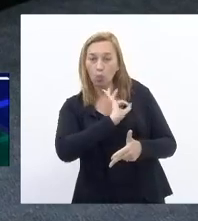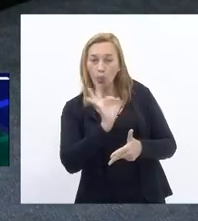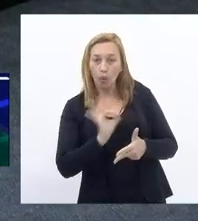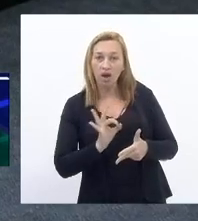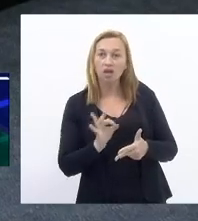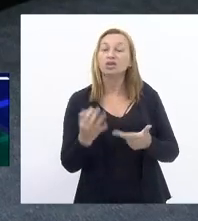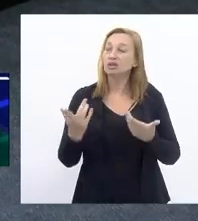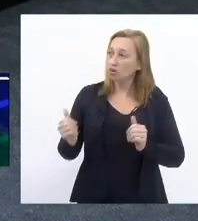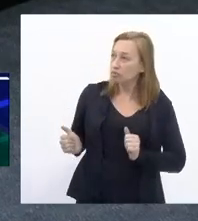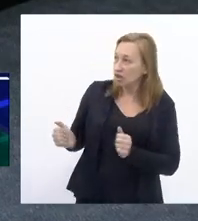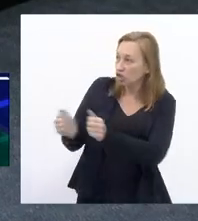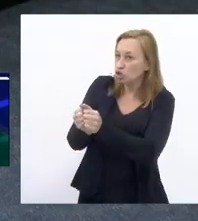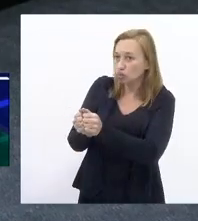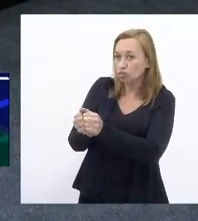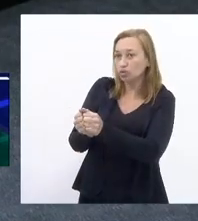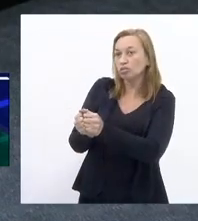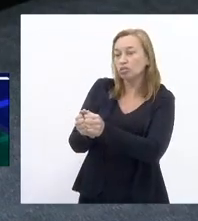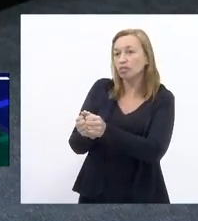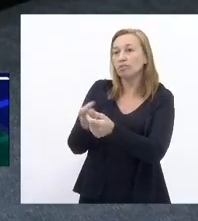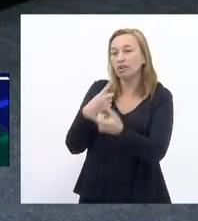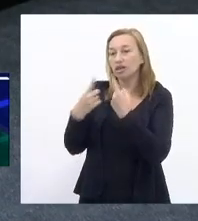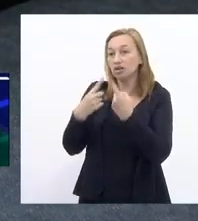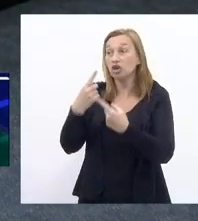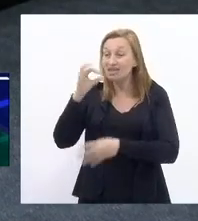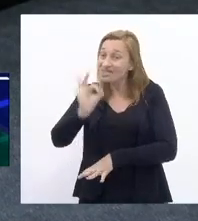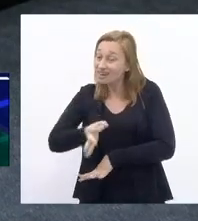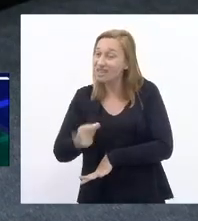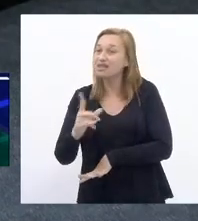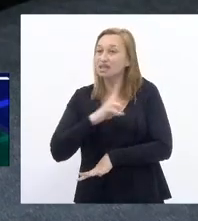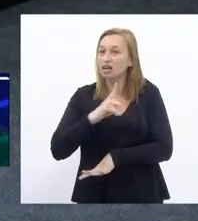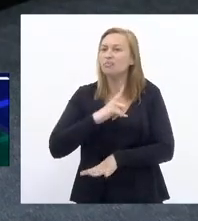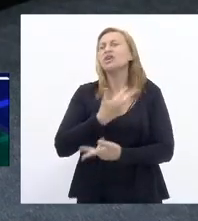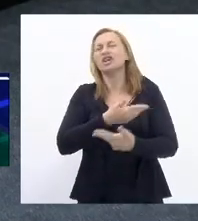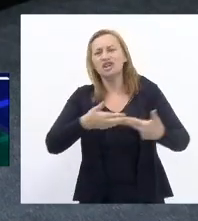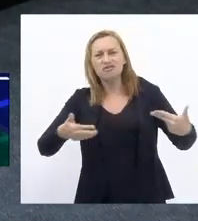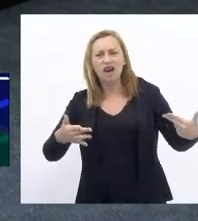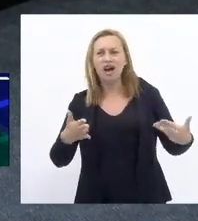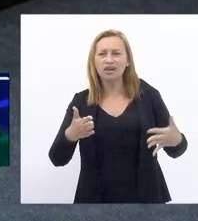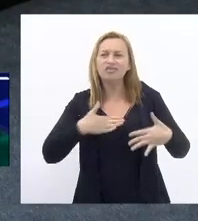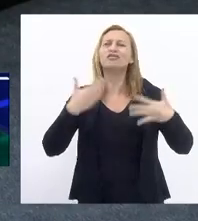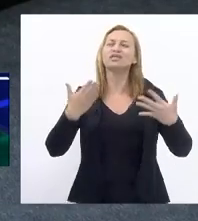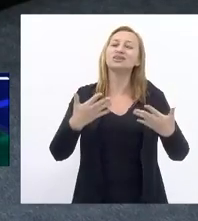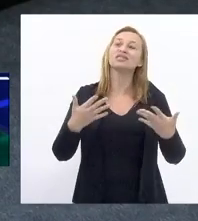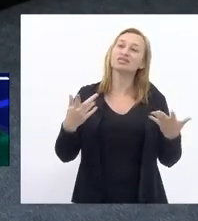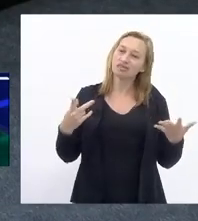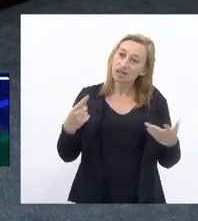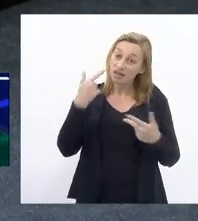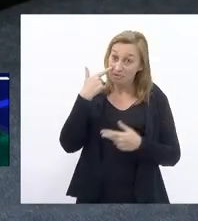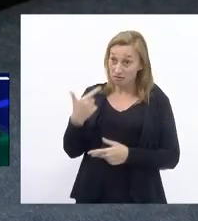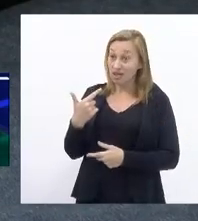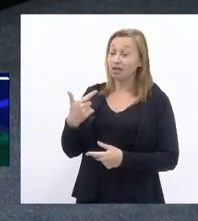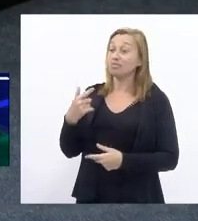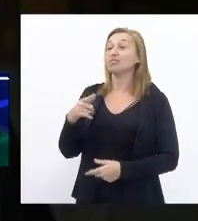vamos tomar forças nessa trincheira, porque eu tenho certeza que muitas surpresas aparecerão aí.